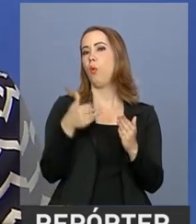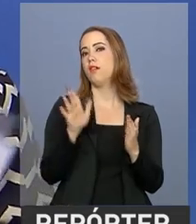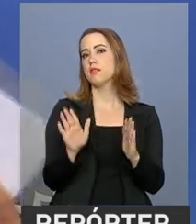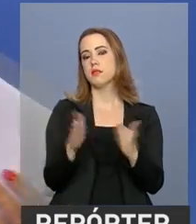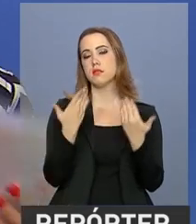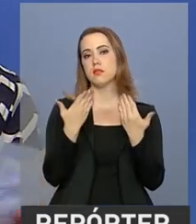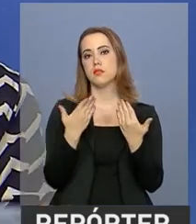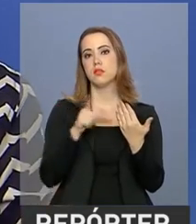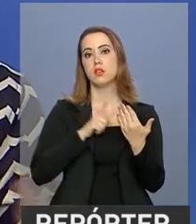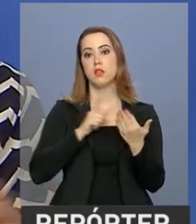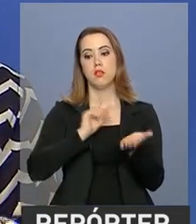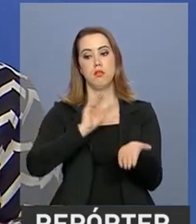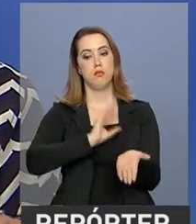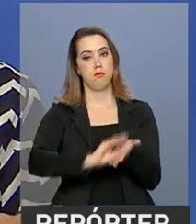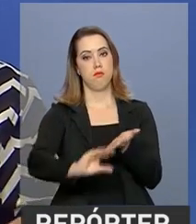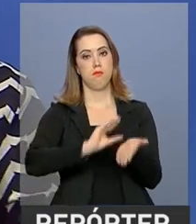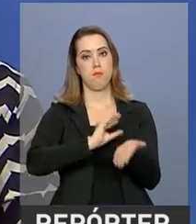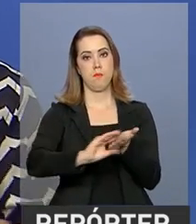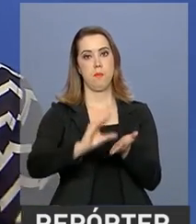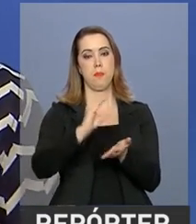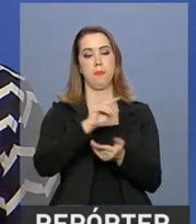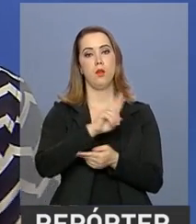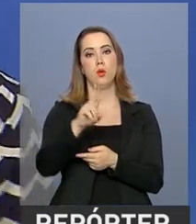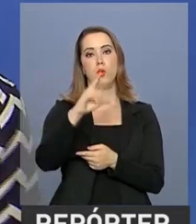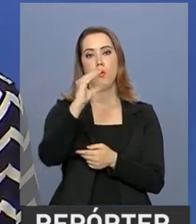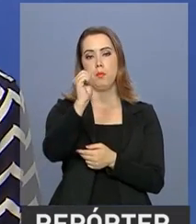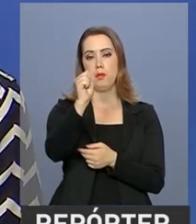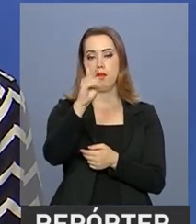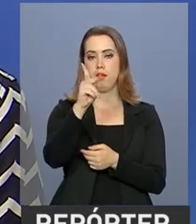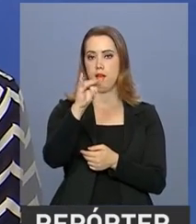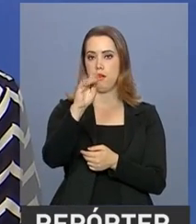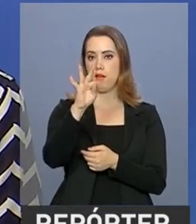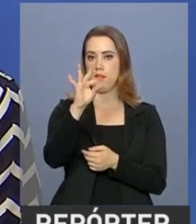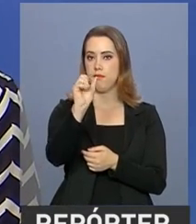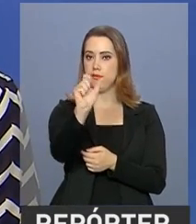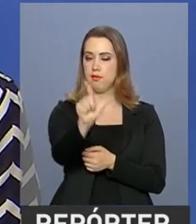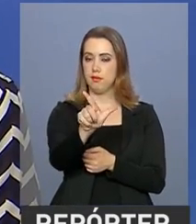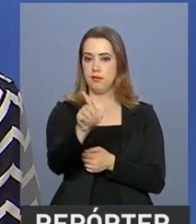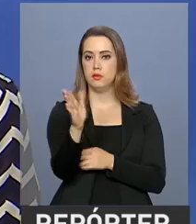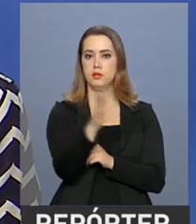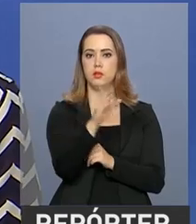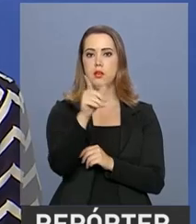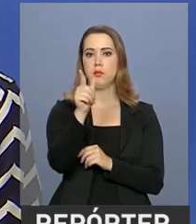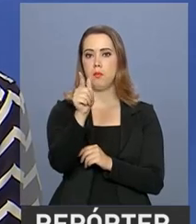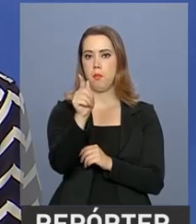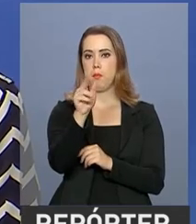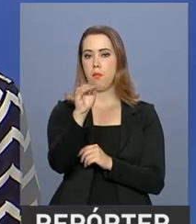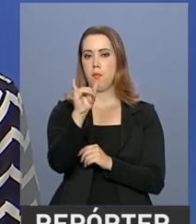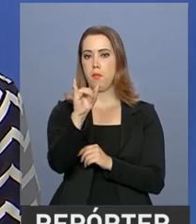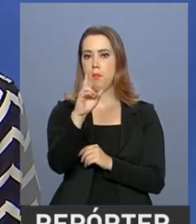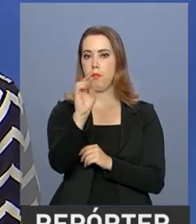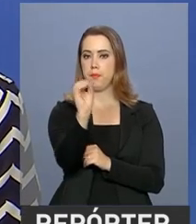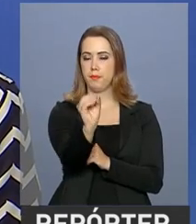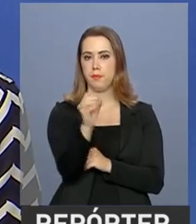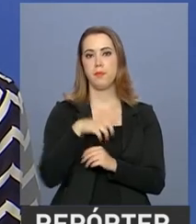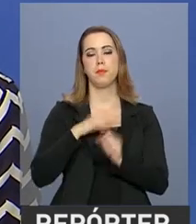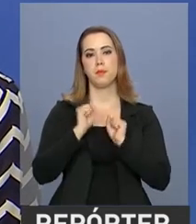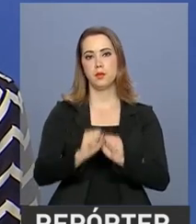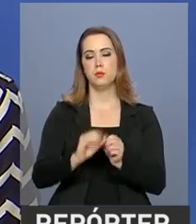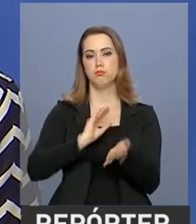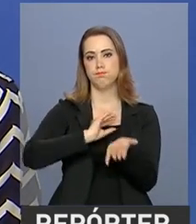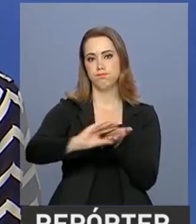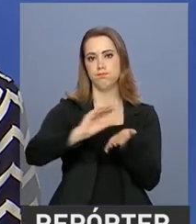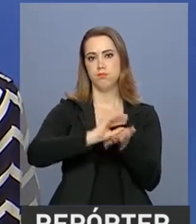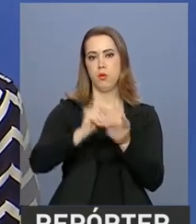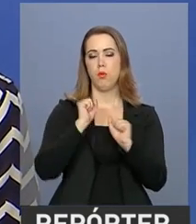facilitação de linhas de capital de giro né para permitir que as empresas no momento de menor atividade ten